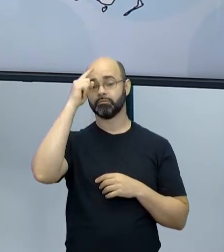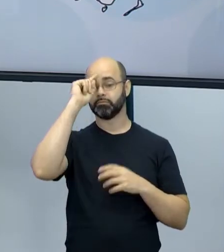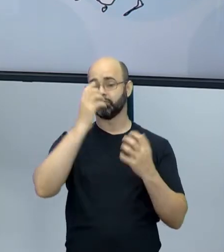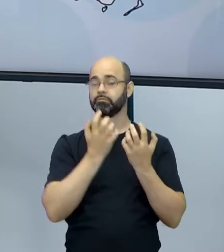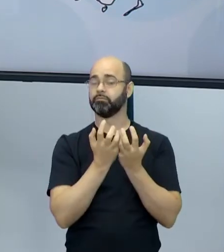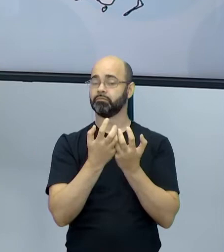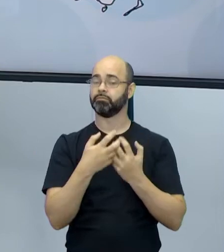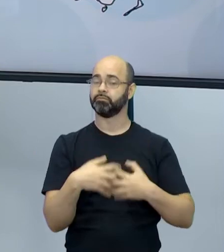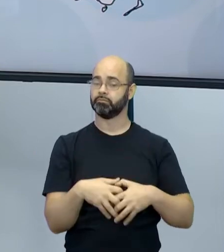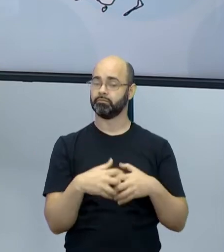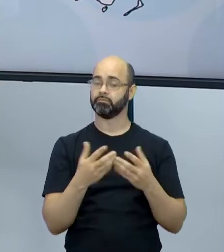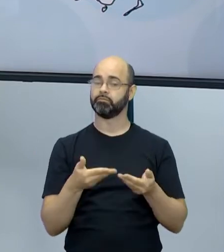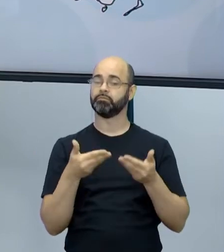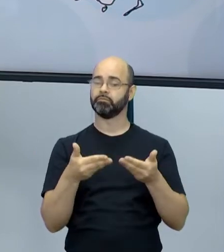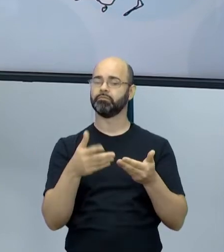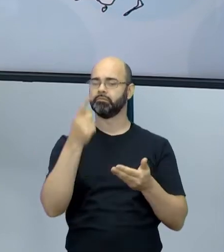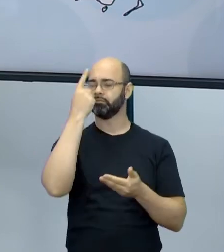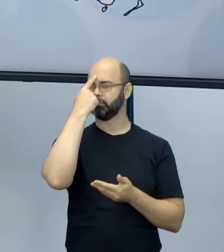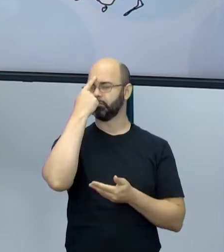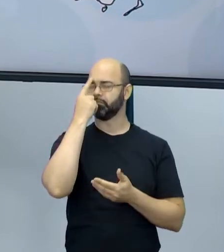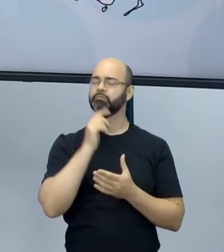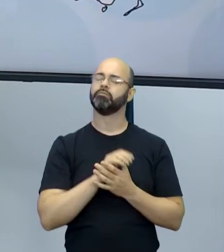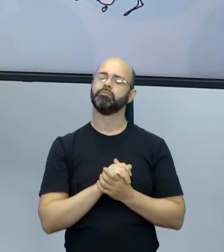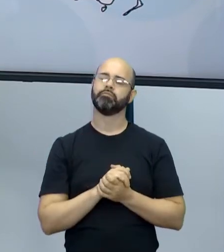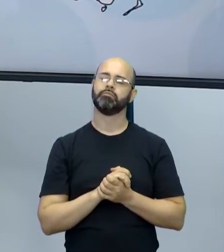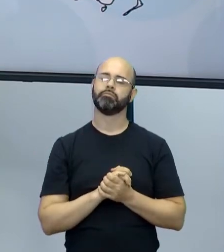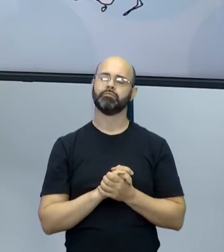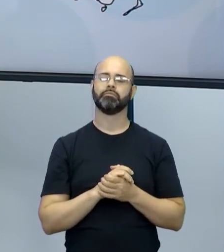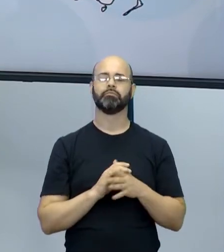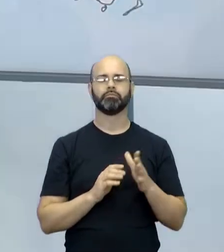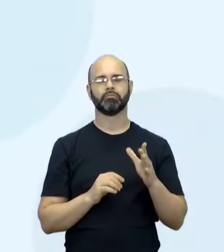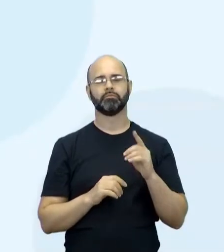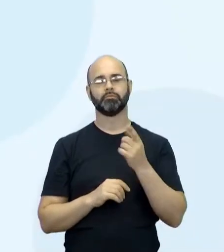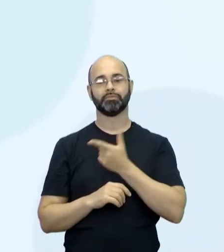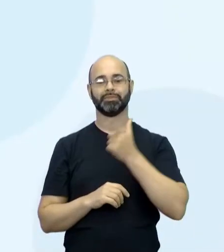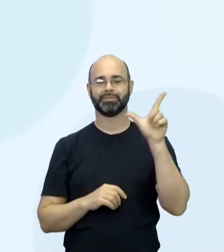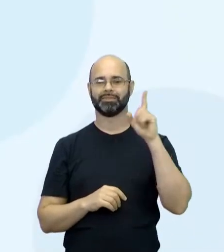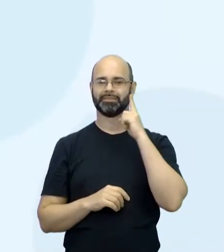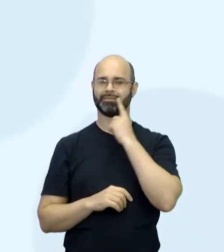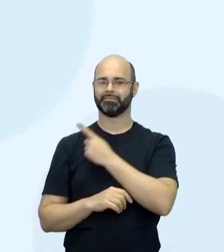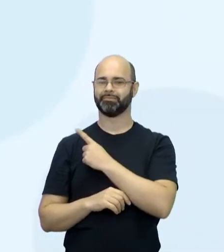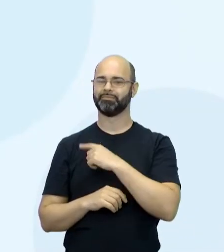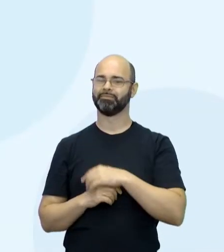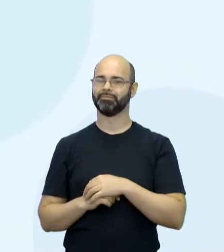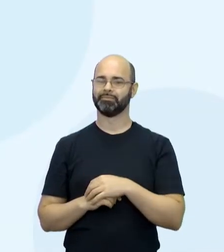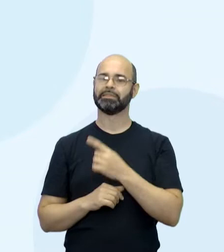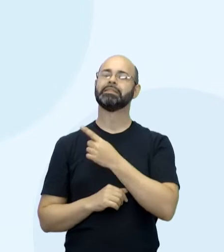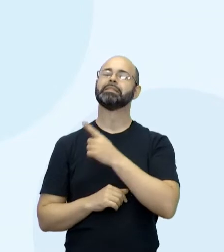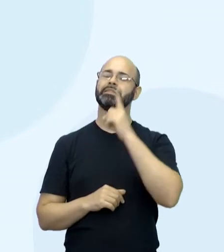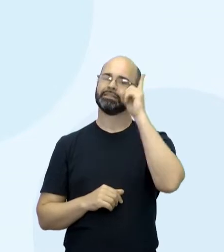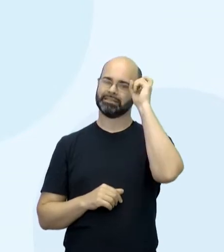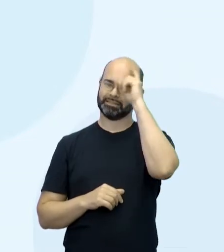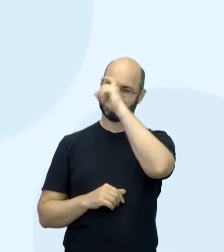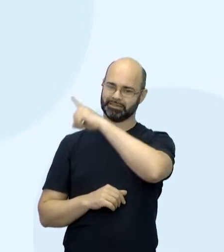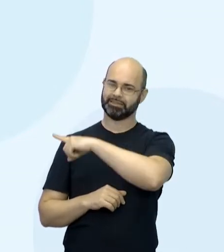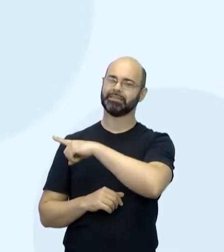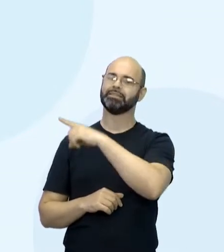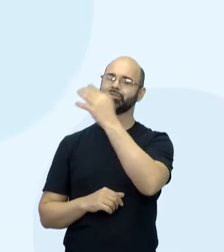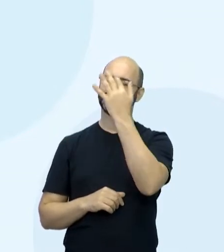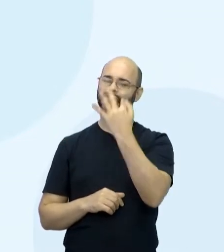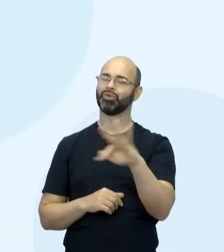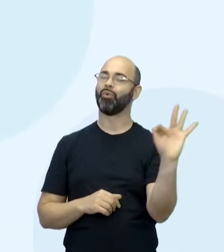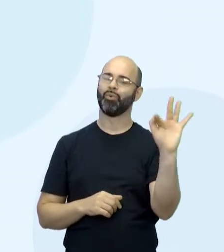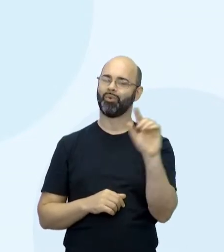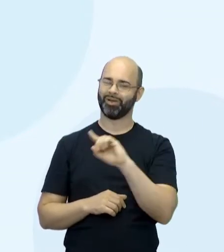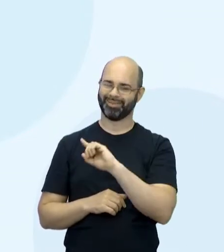como indícios para você compor a sua filmoteca. Mais um, olha só, esse dói, viu? Gente, se você não viu esse